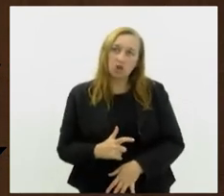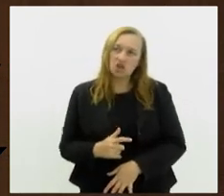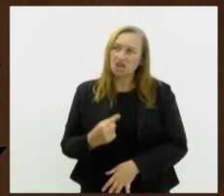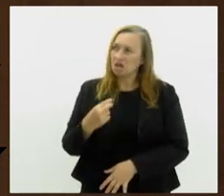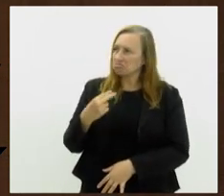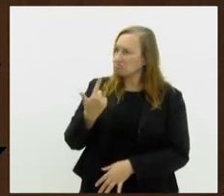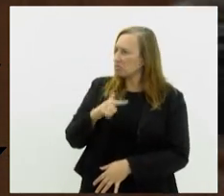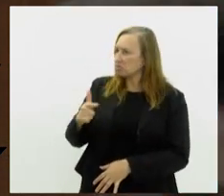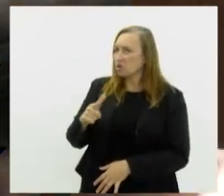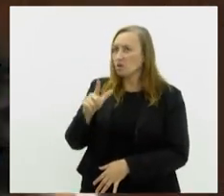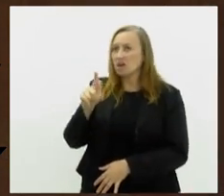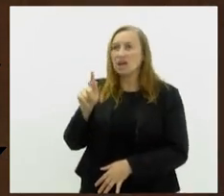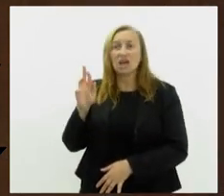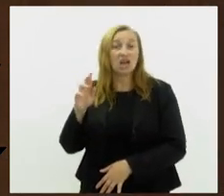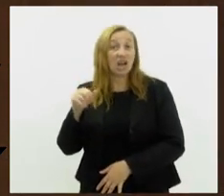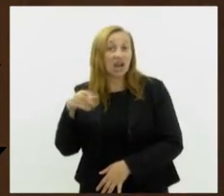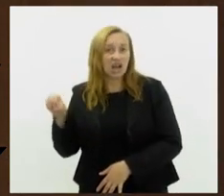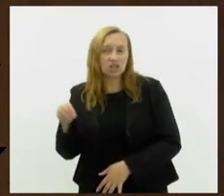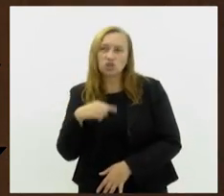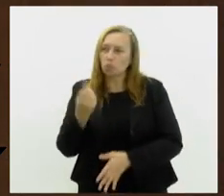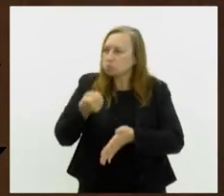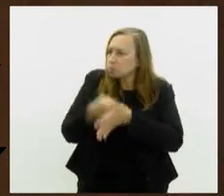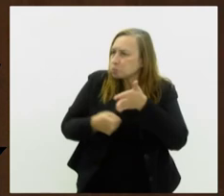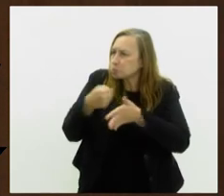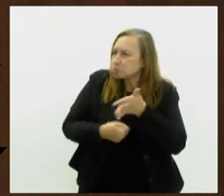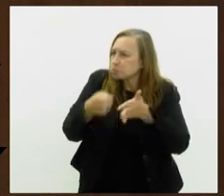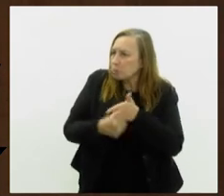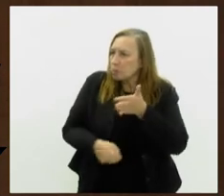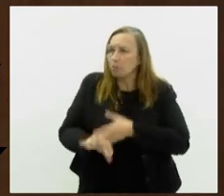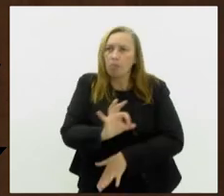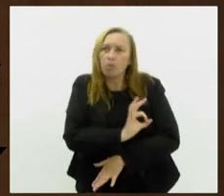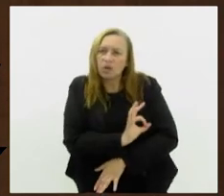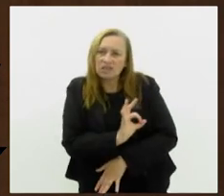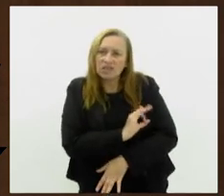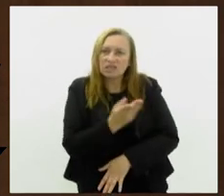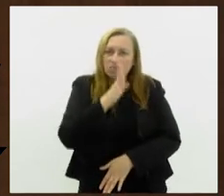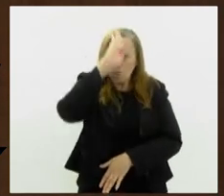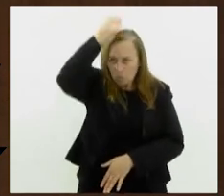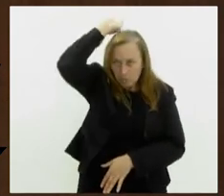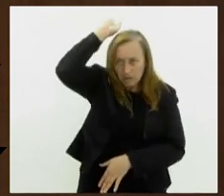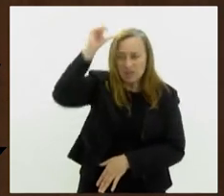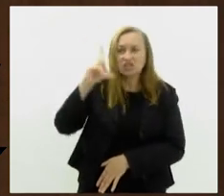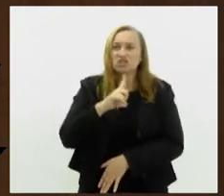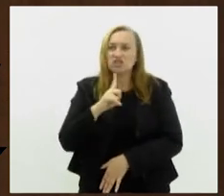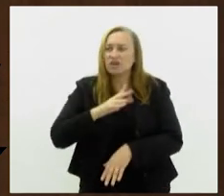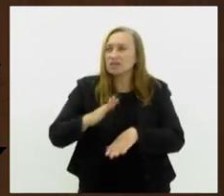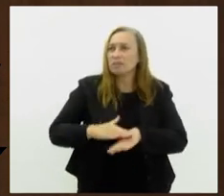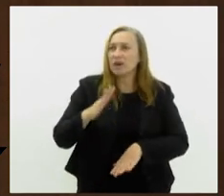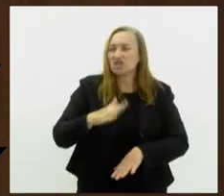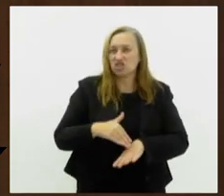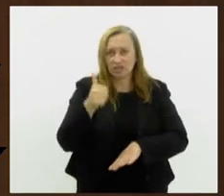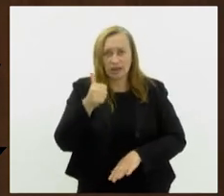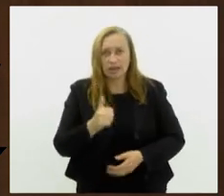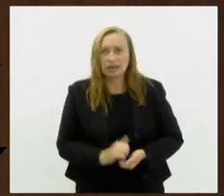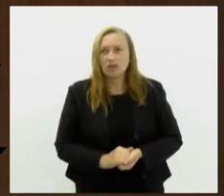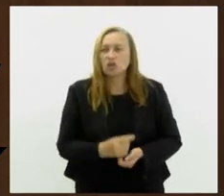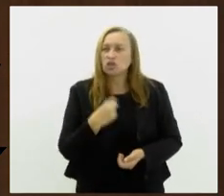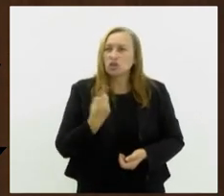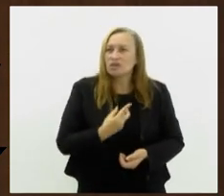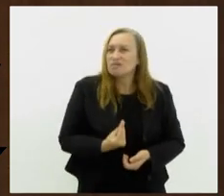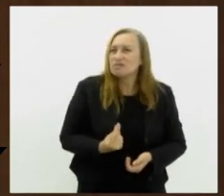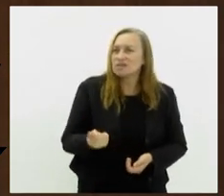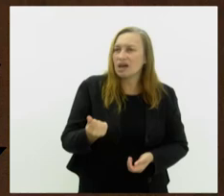tenho GRAM. Nós lutamos para que os nossos policiais e bombeiros tivessem mais dignidade. Nós